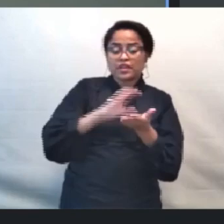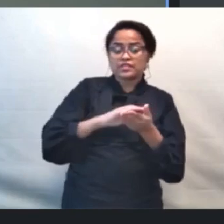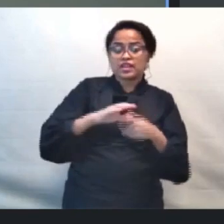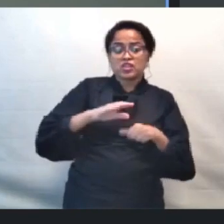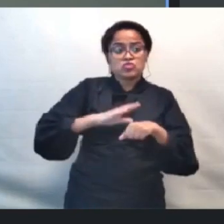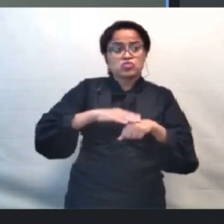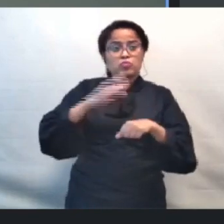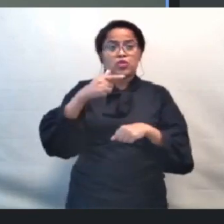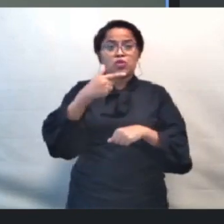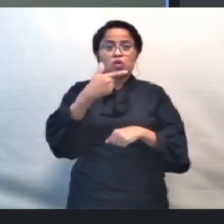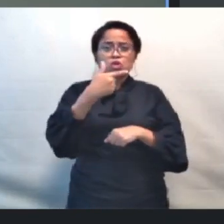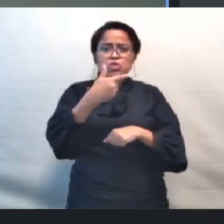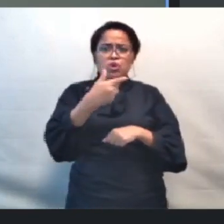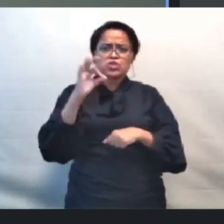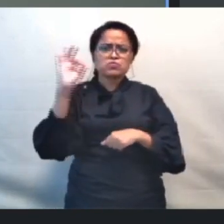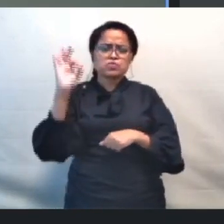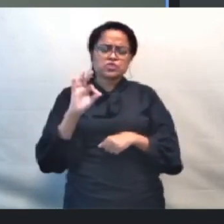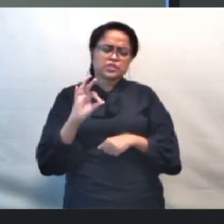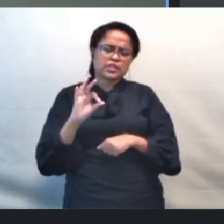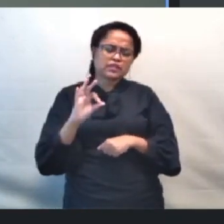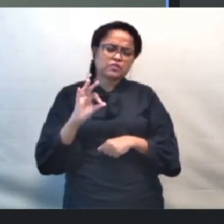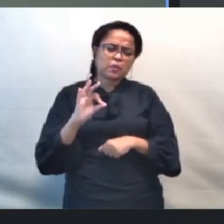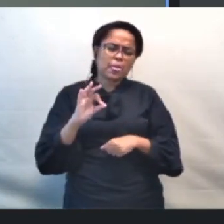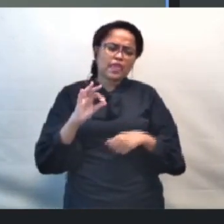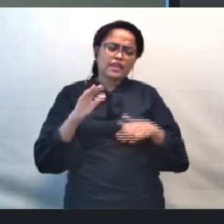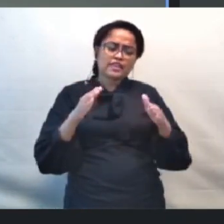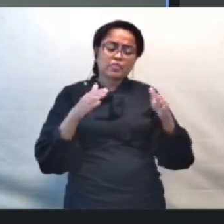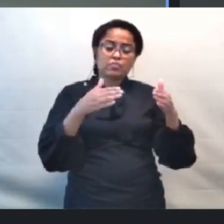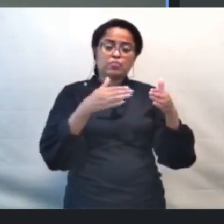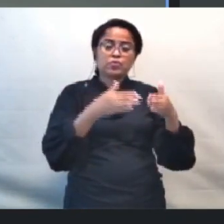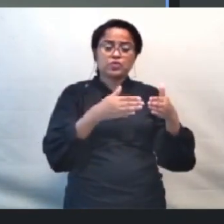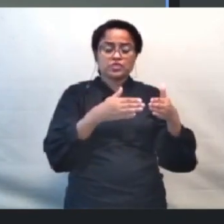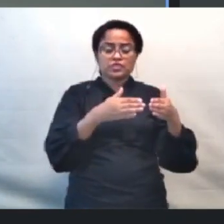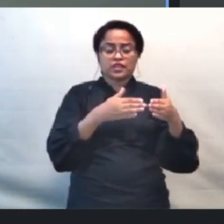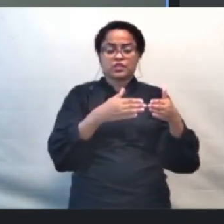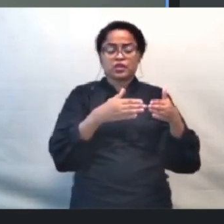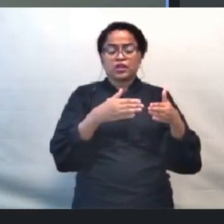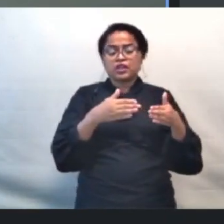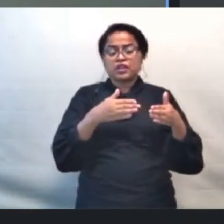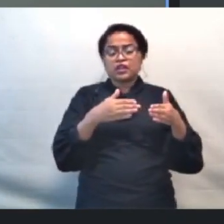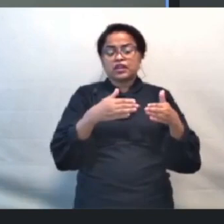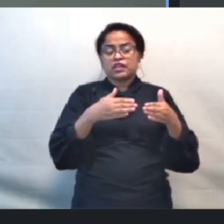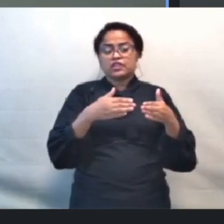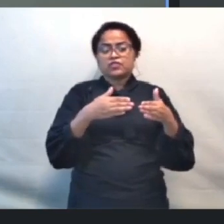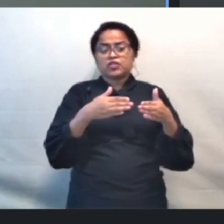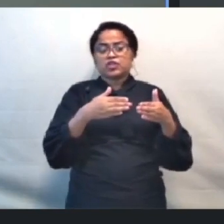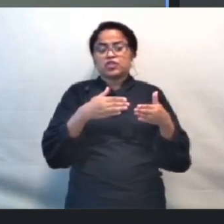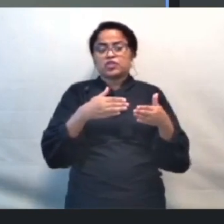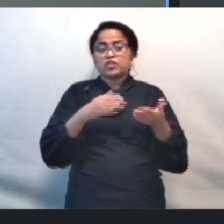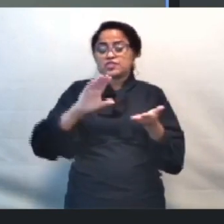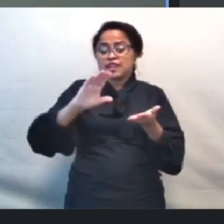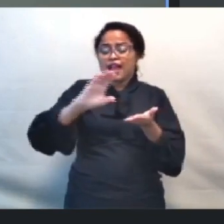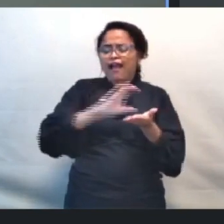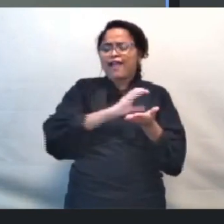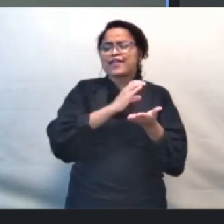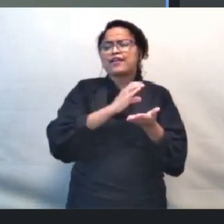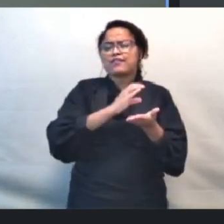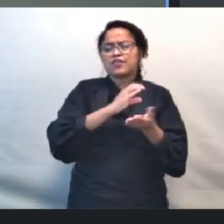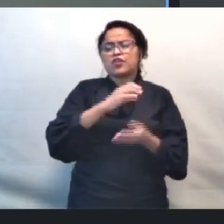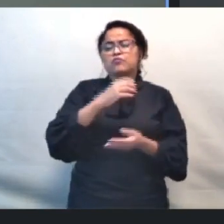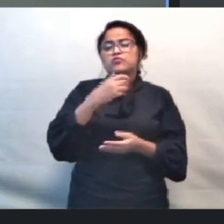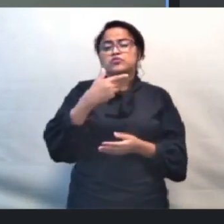2% daquilo que estava previsto na LOA, então, nós executamos 102%, nós arrecadamos 102% da receita prevista.